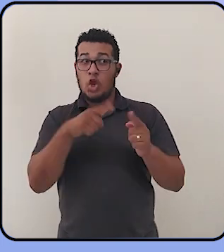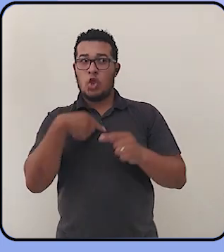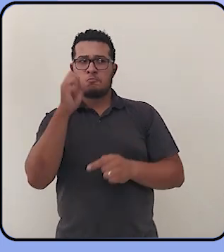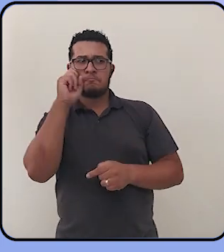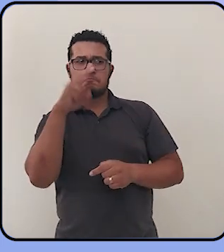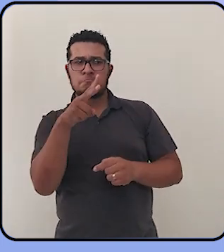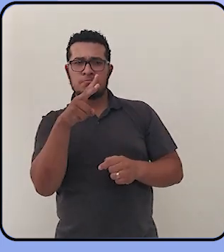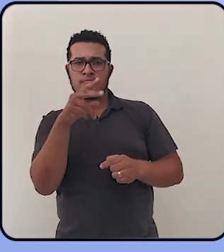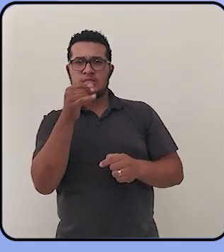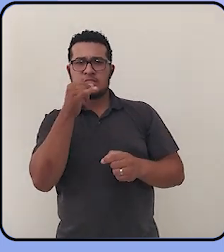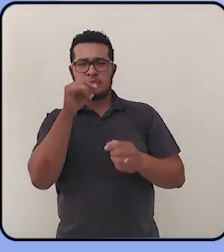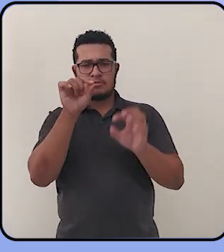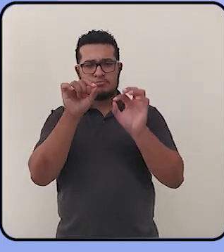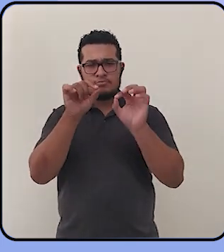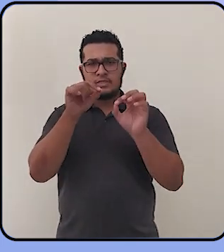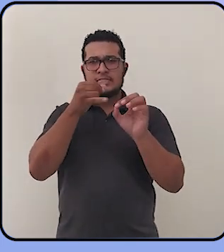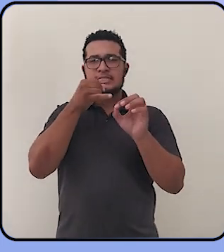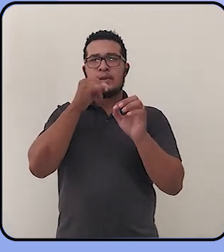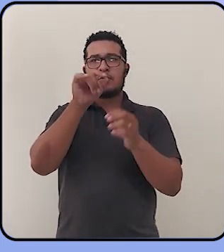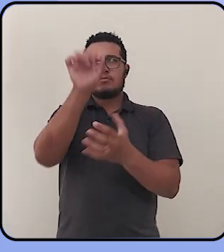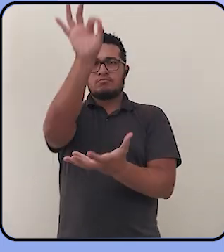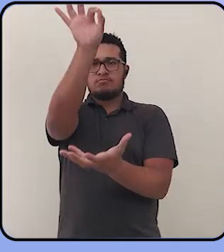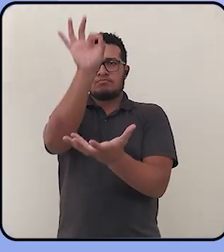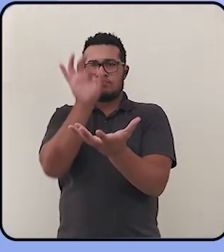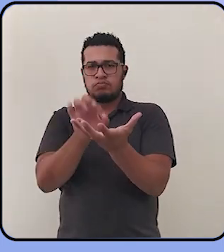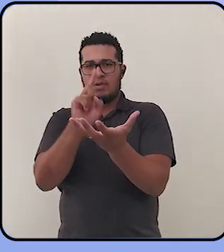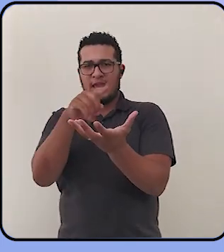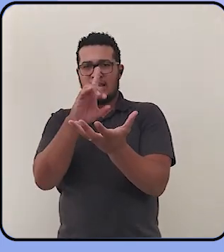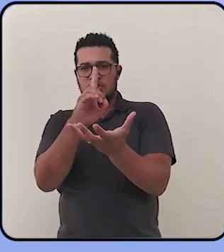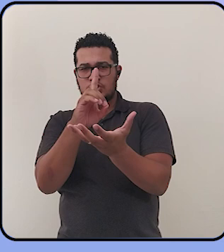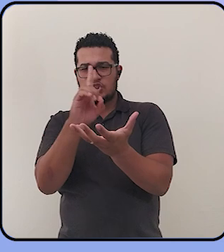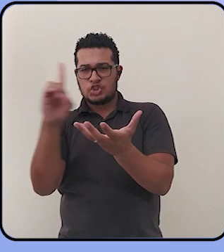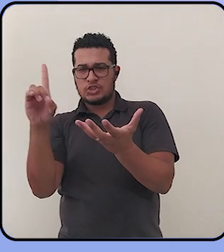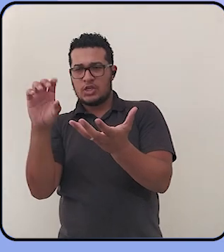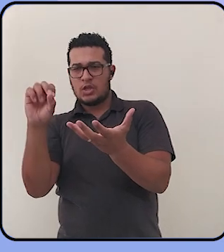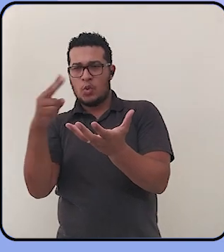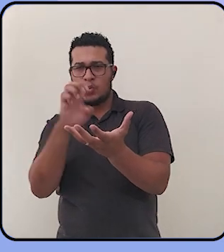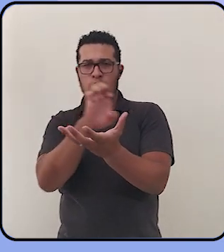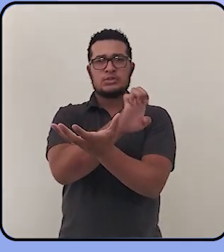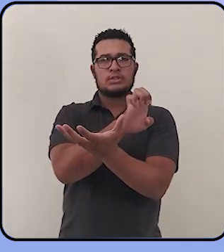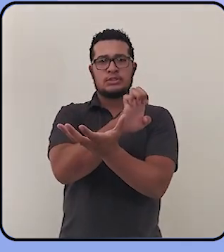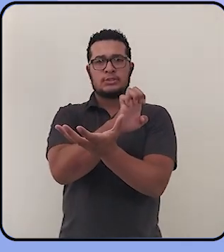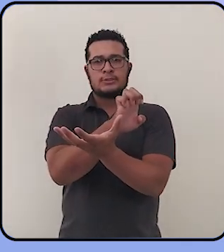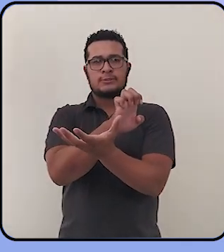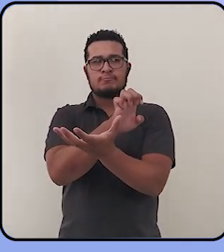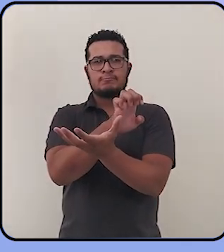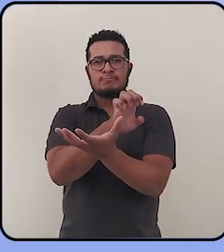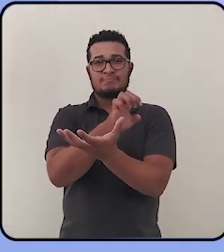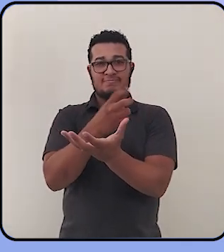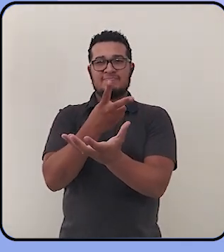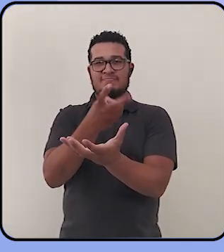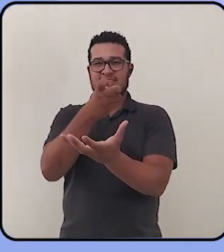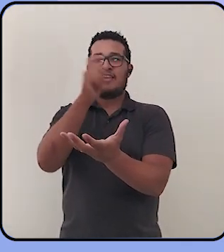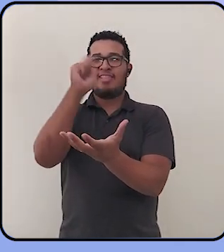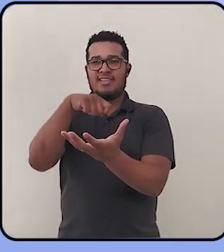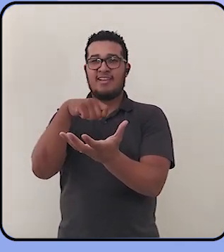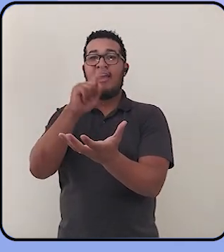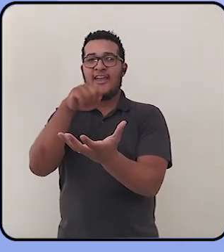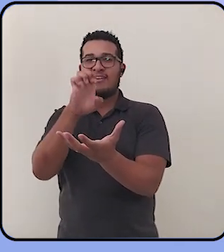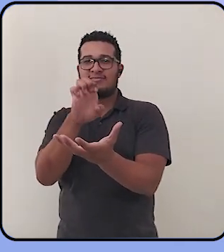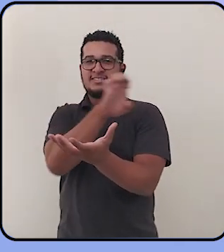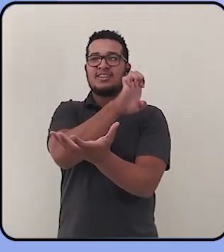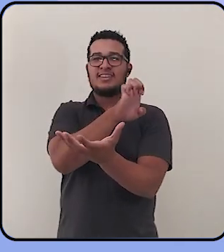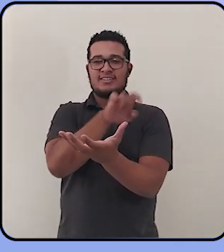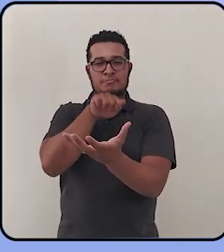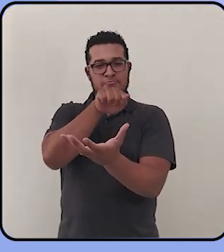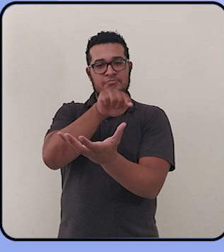E eu verifico, esse ponto está à direita ou à esquerda do meridiano de Greenwich? Como vocês podem observar, está